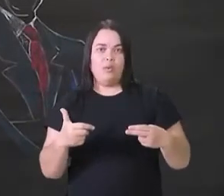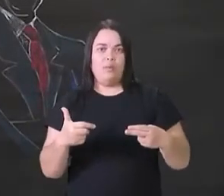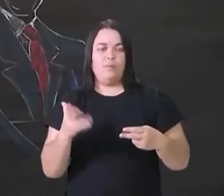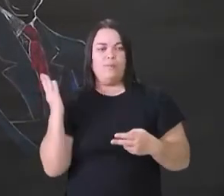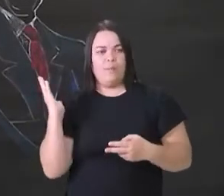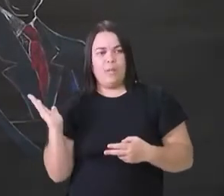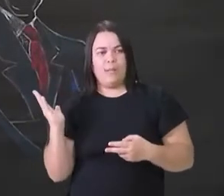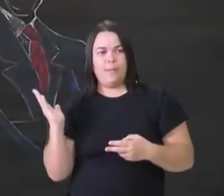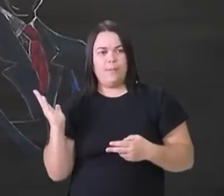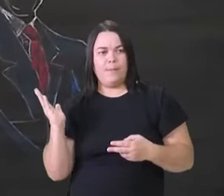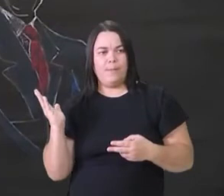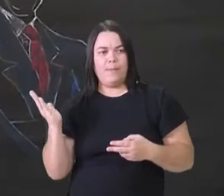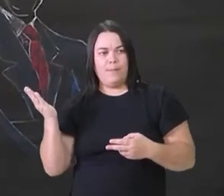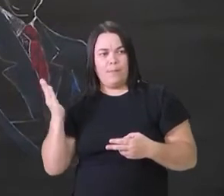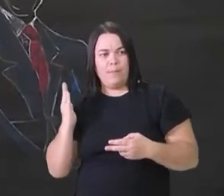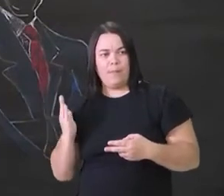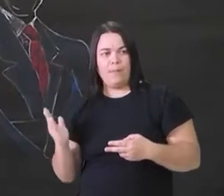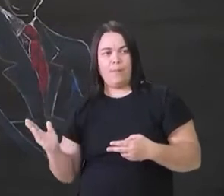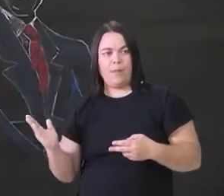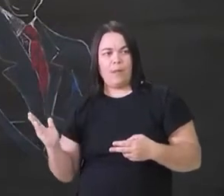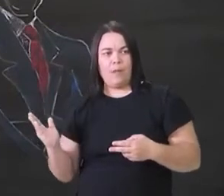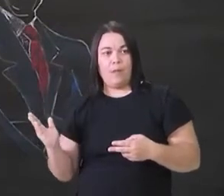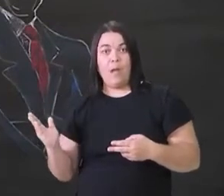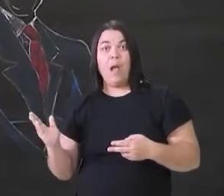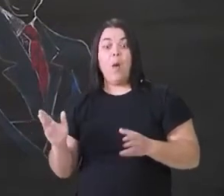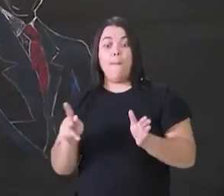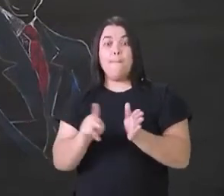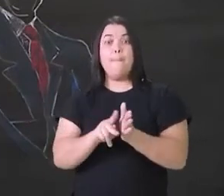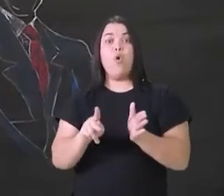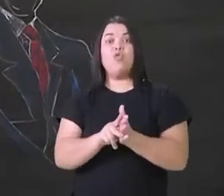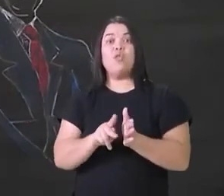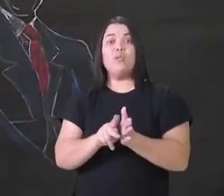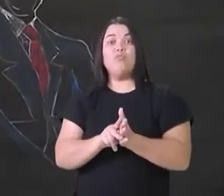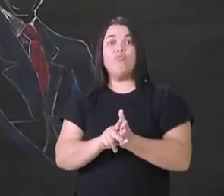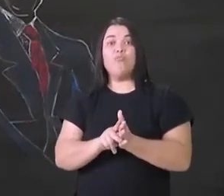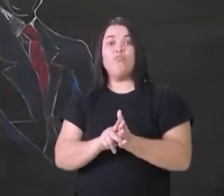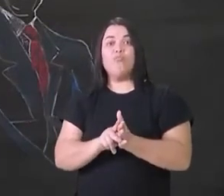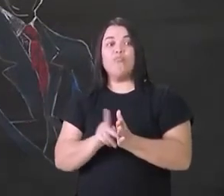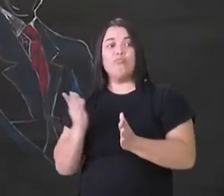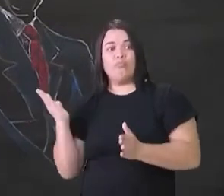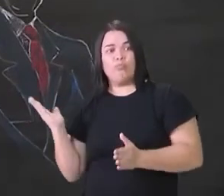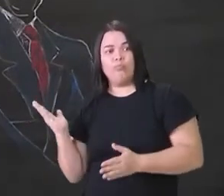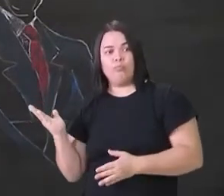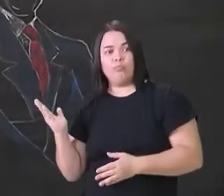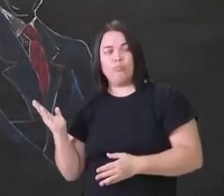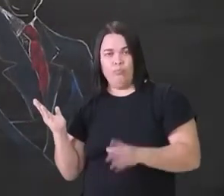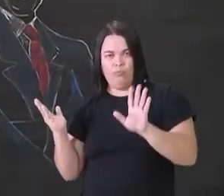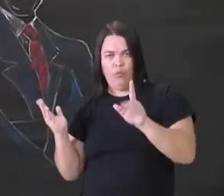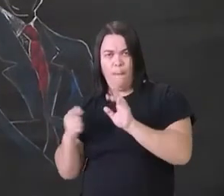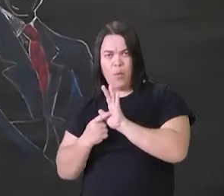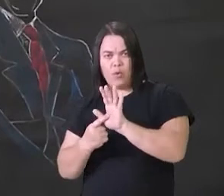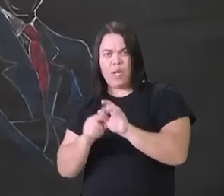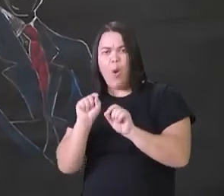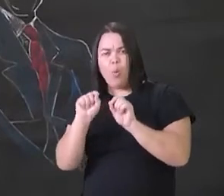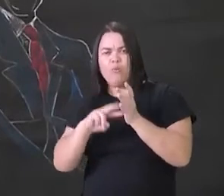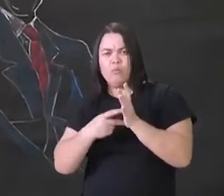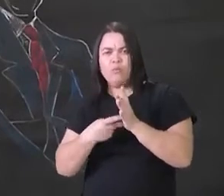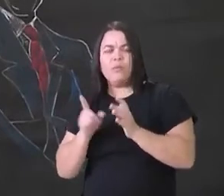that. Quando é uma posse, eu uso whose. Sabe o que significa whose? Eu vou pegar o giz aqui